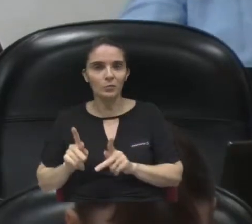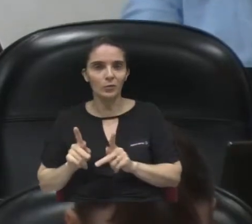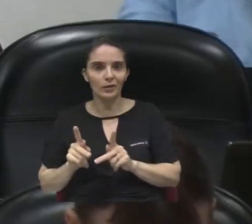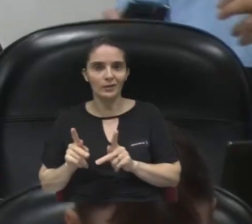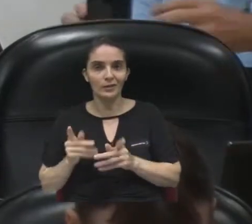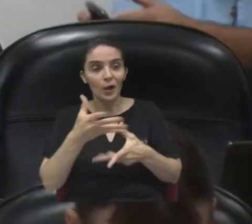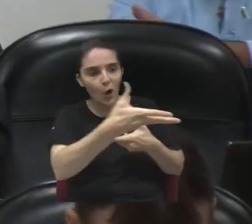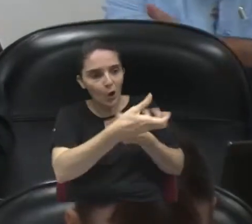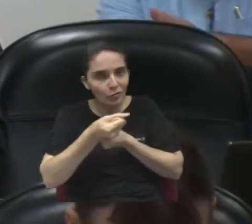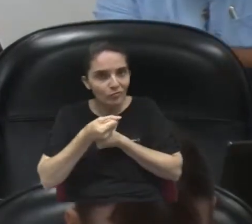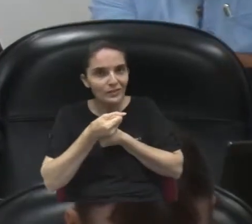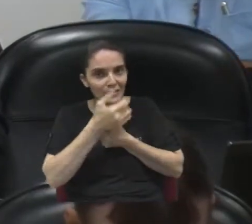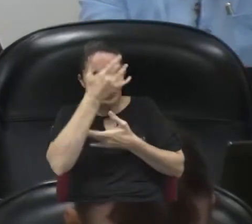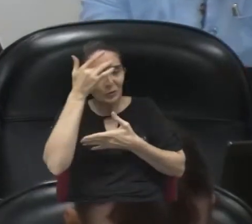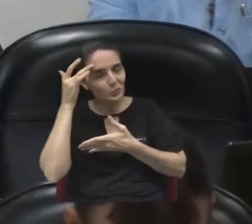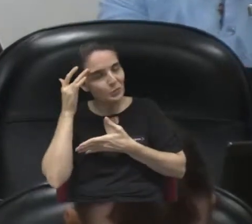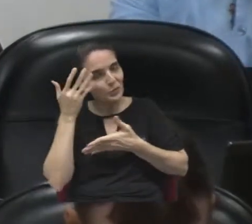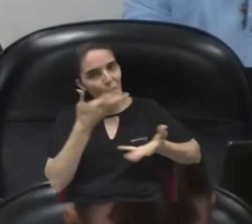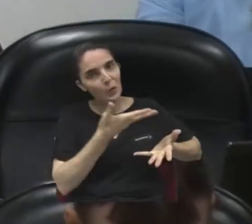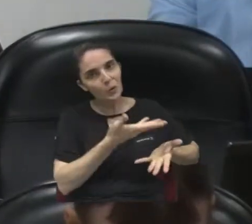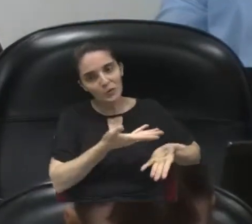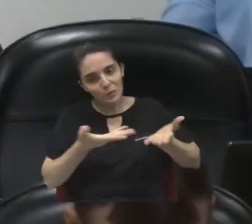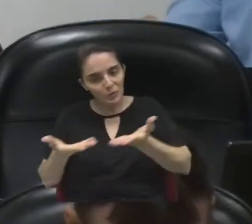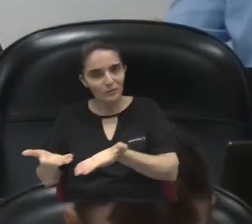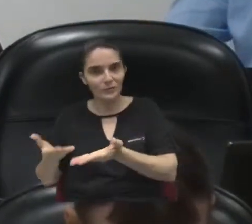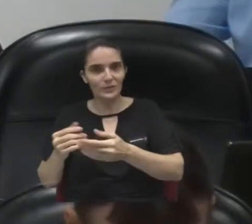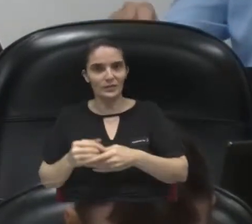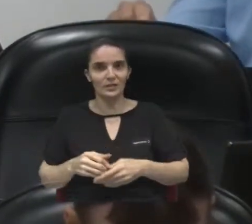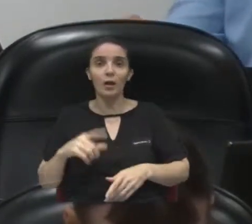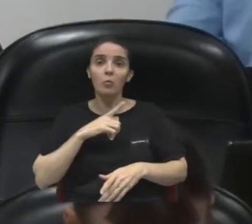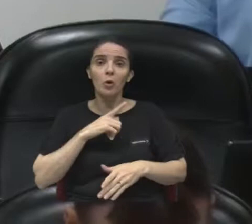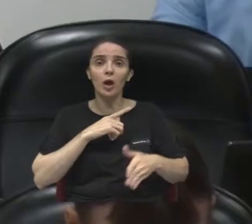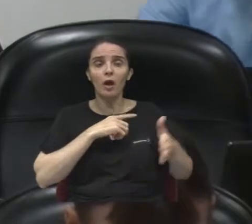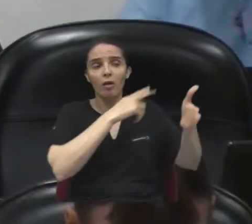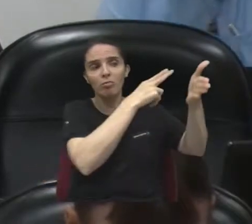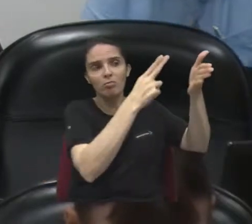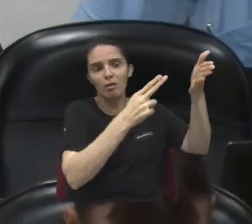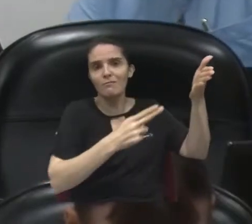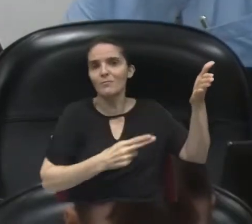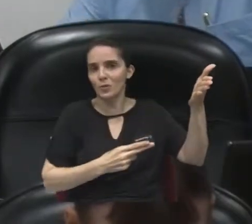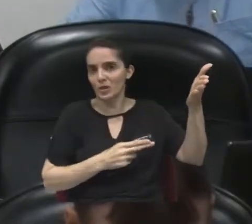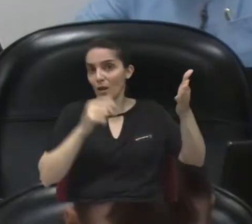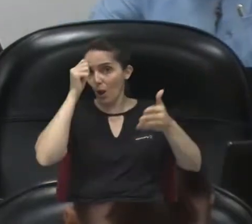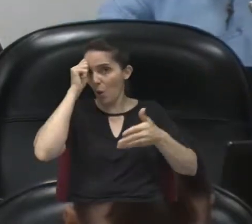lá tem exposições culturais e assim por diante, mas as pessoas têm medo